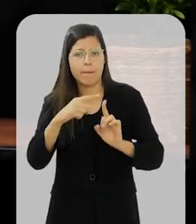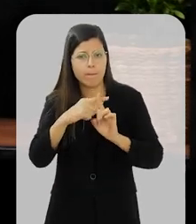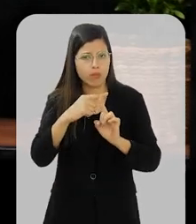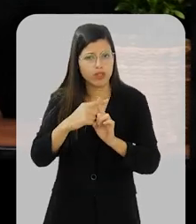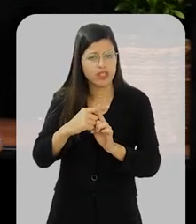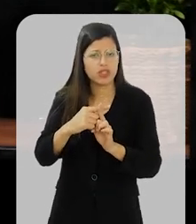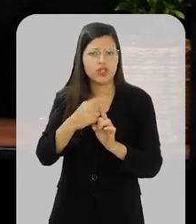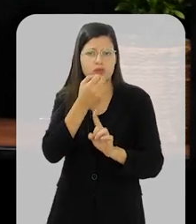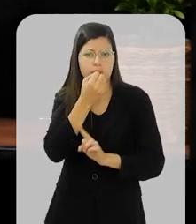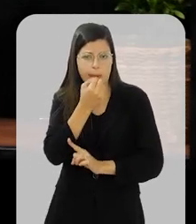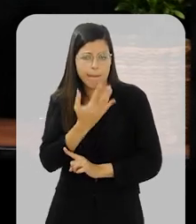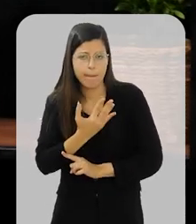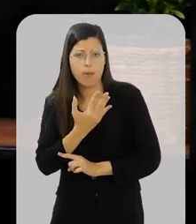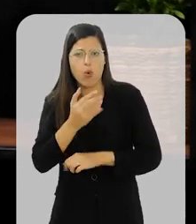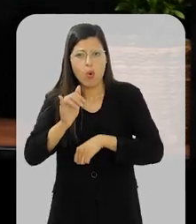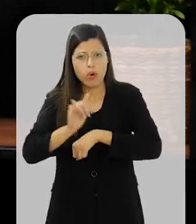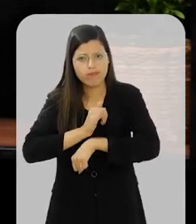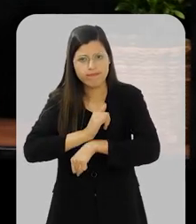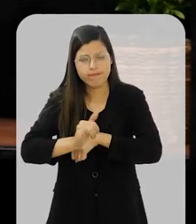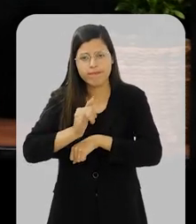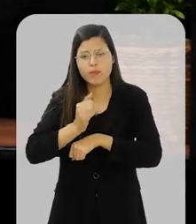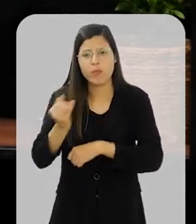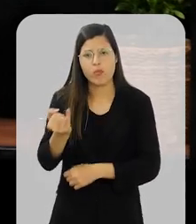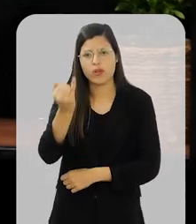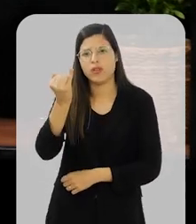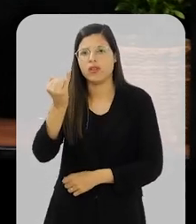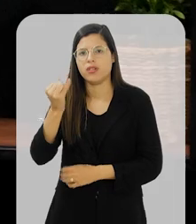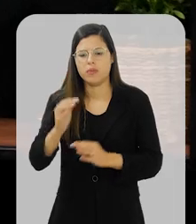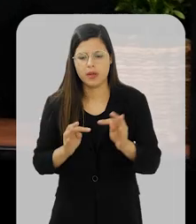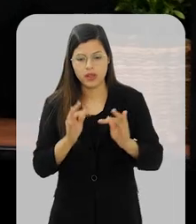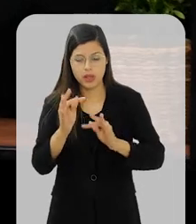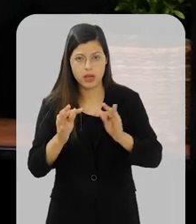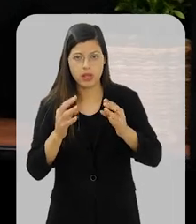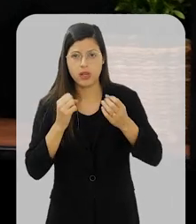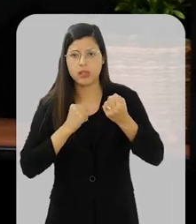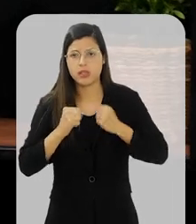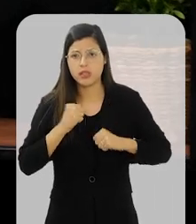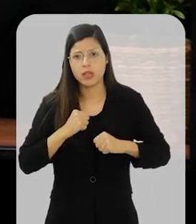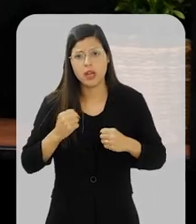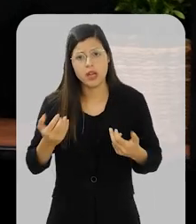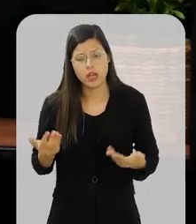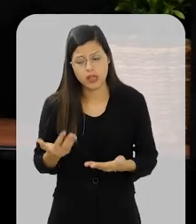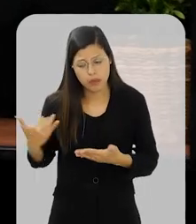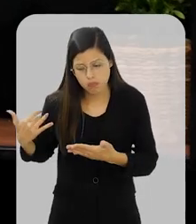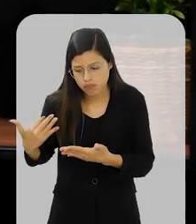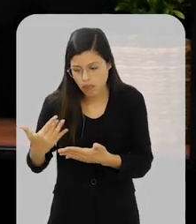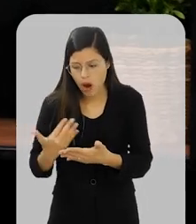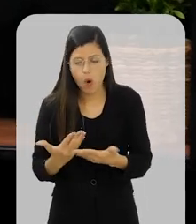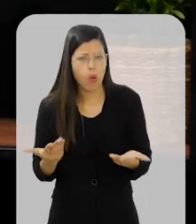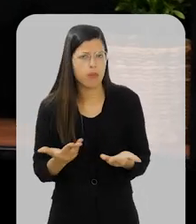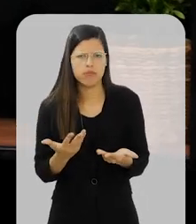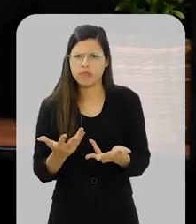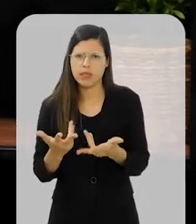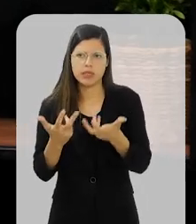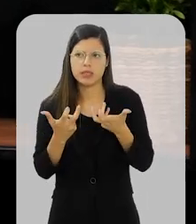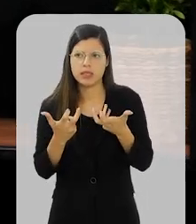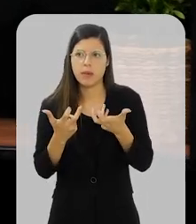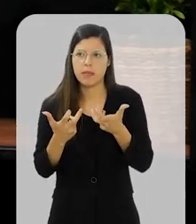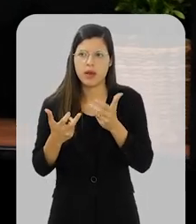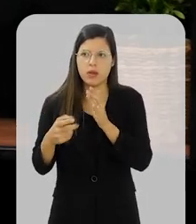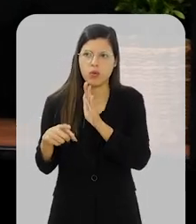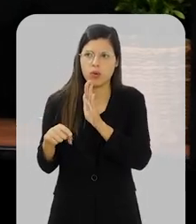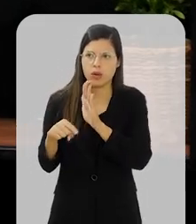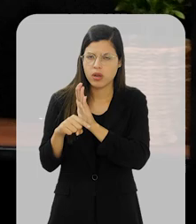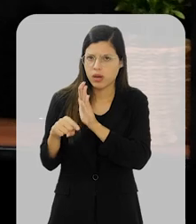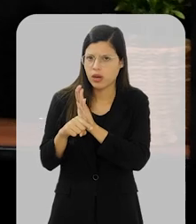ansiedade, diferentes mecanismos importantes para tratar a ansiedade e até o momento não observamos efeitos adversos com